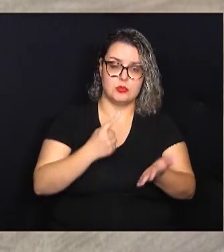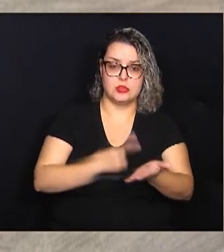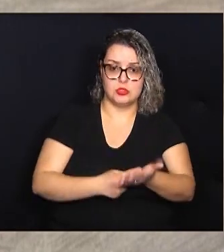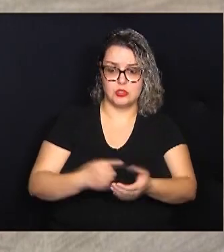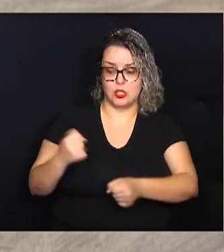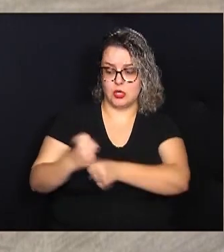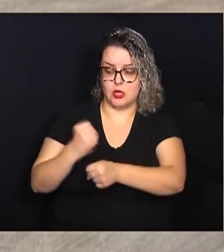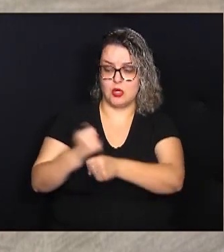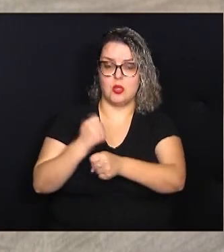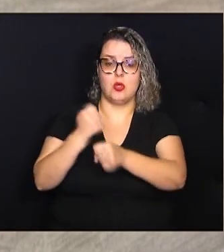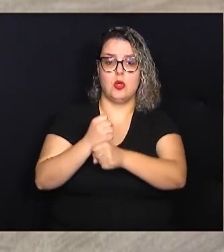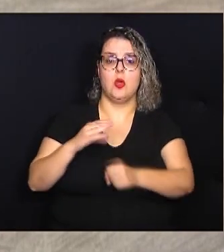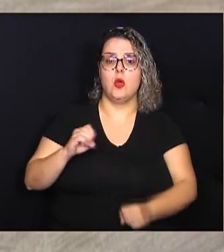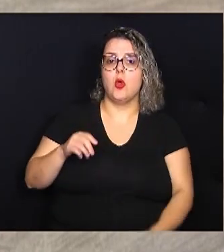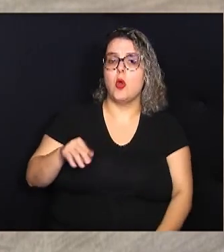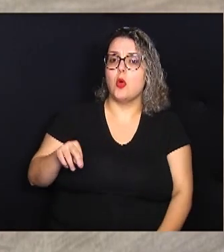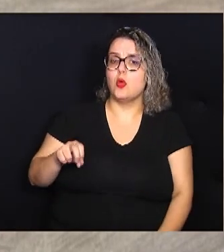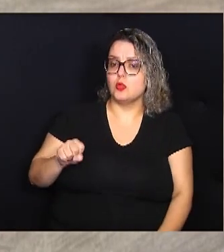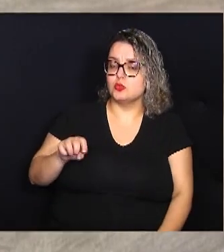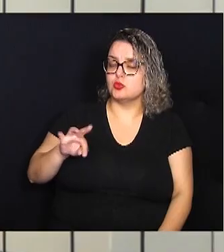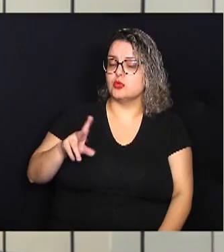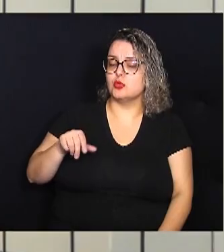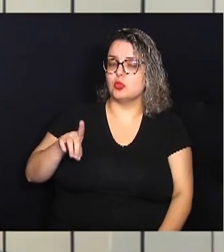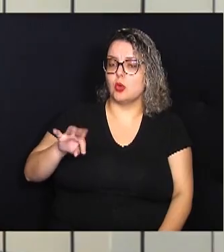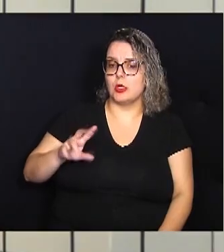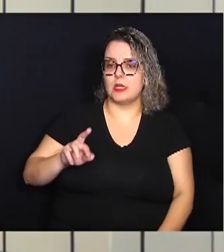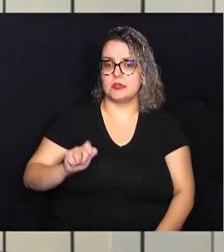e empreendimentos que é feito naquela região.